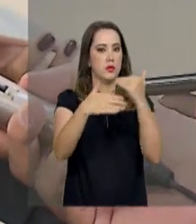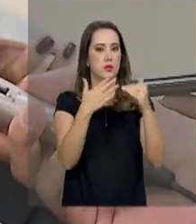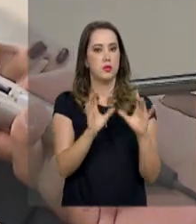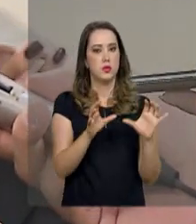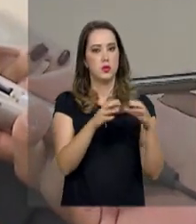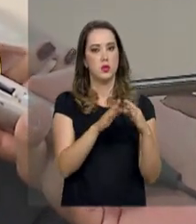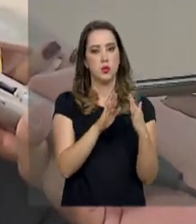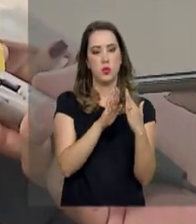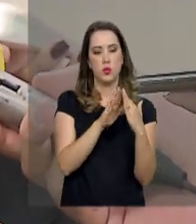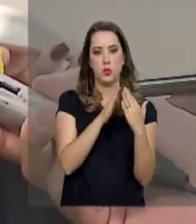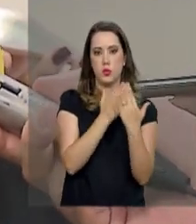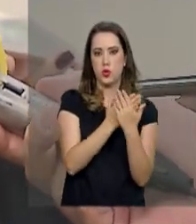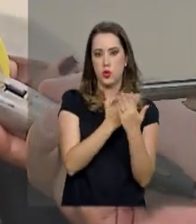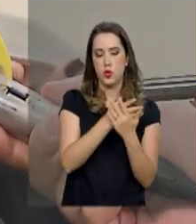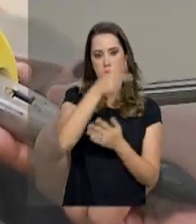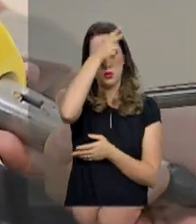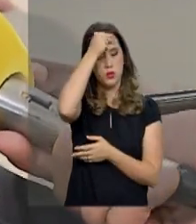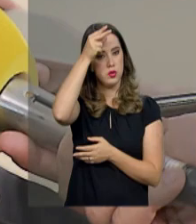redes municipais, que são